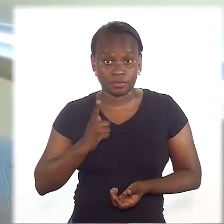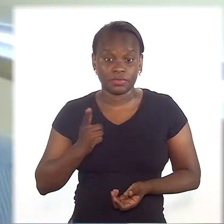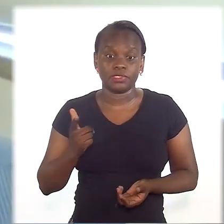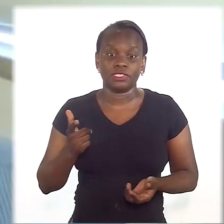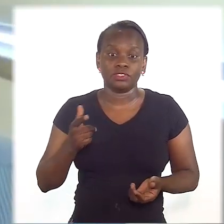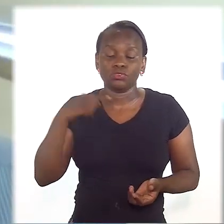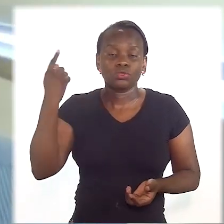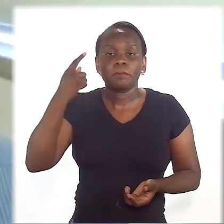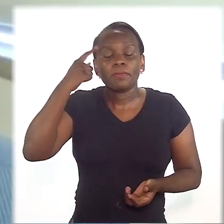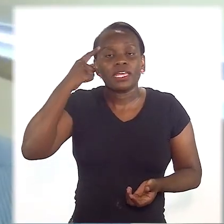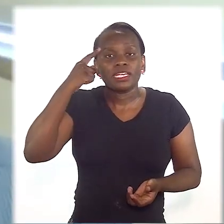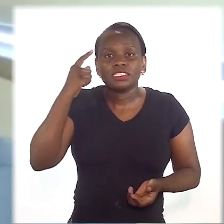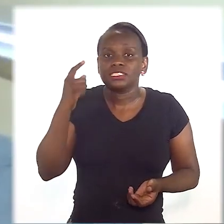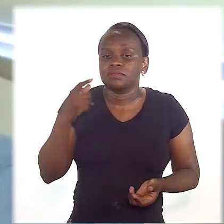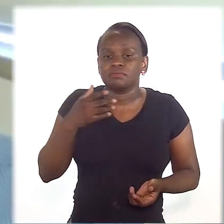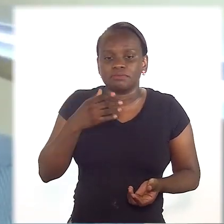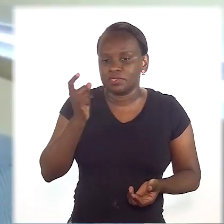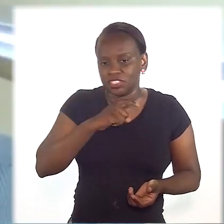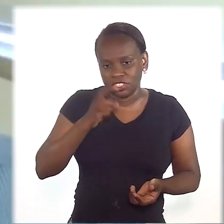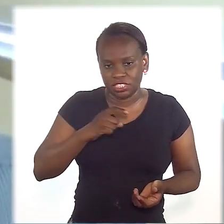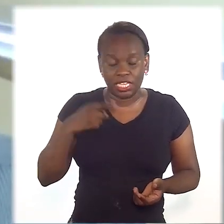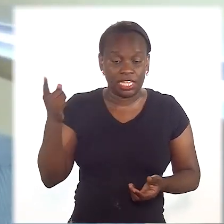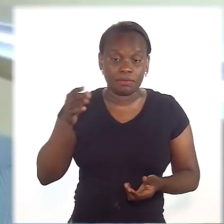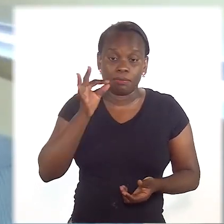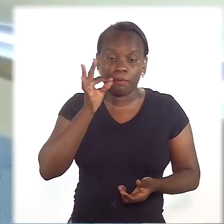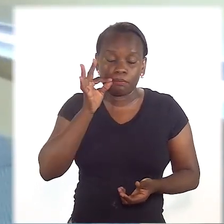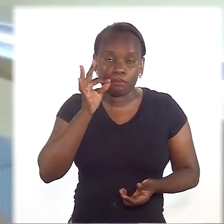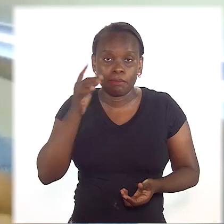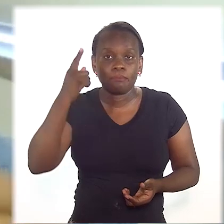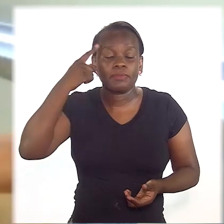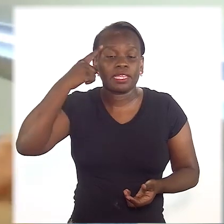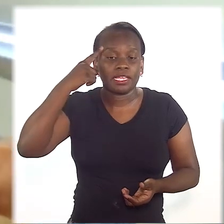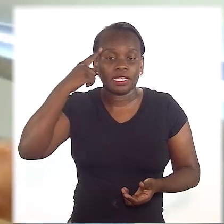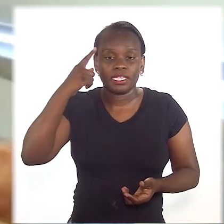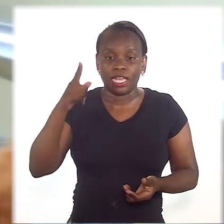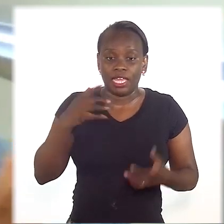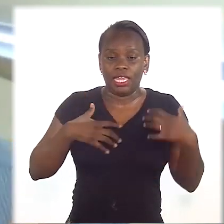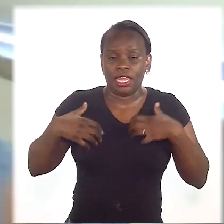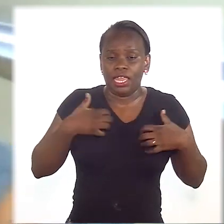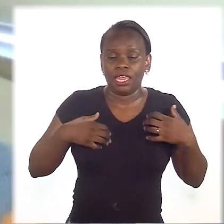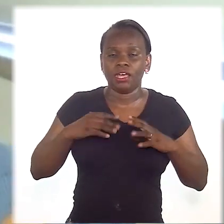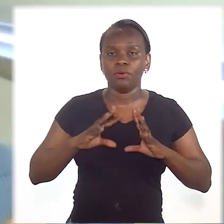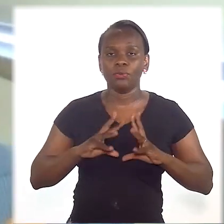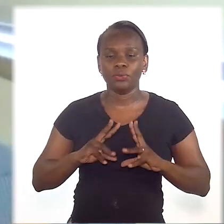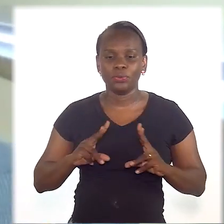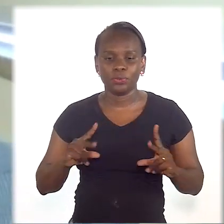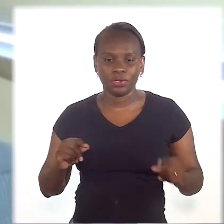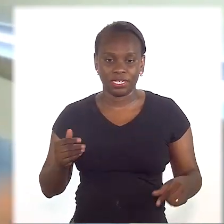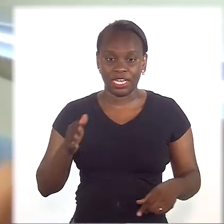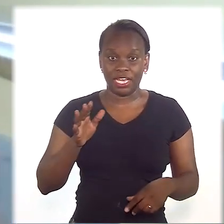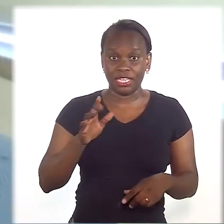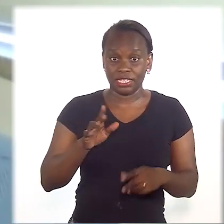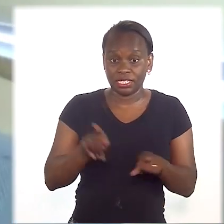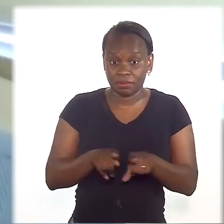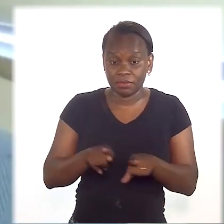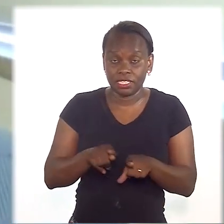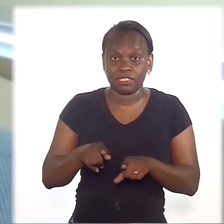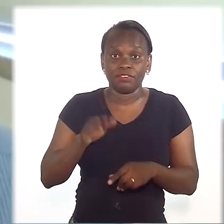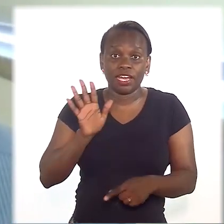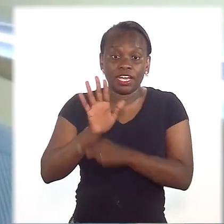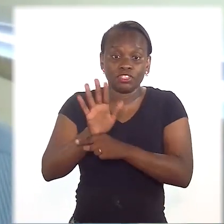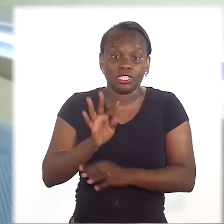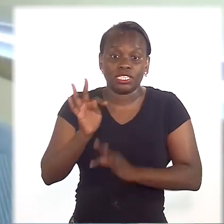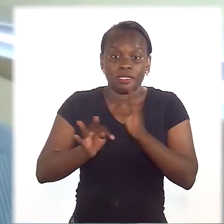Existe a falsa percepção, por exemplo, que a maconha seja uma substância ansiolítica, que ela vai inibir